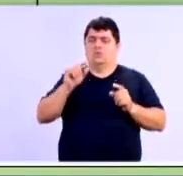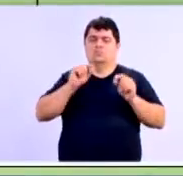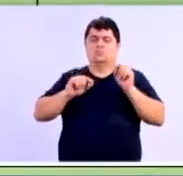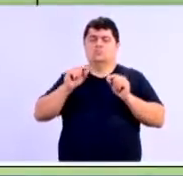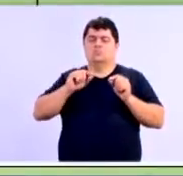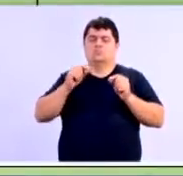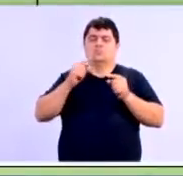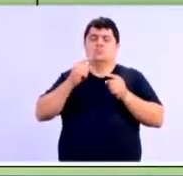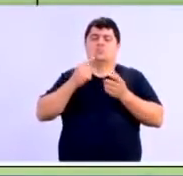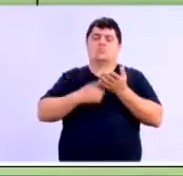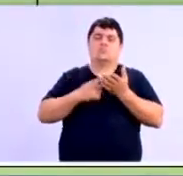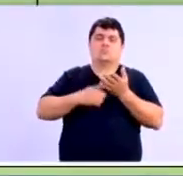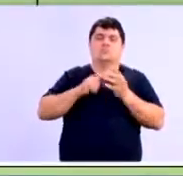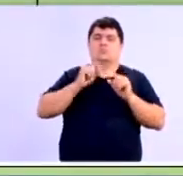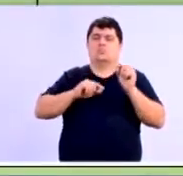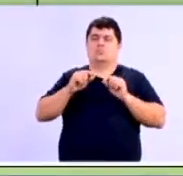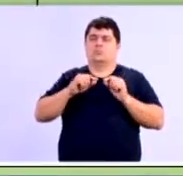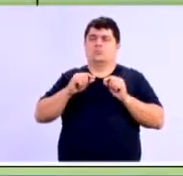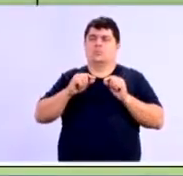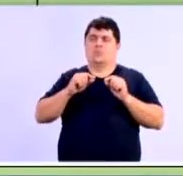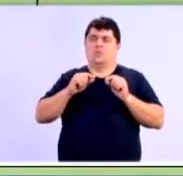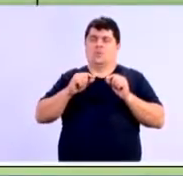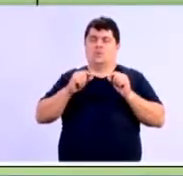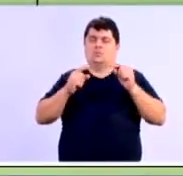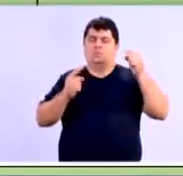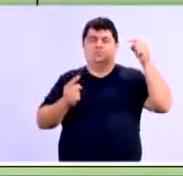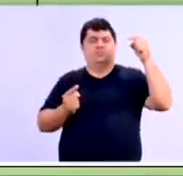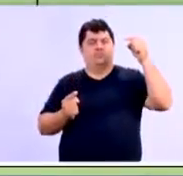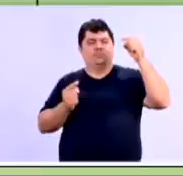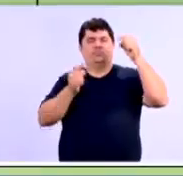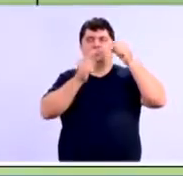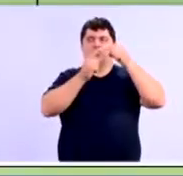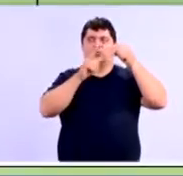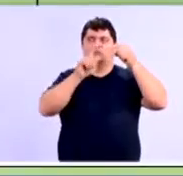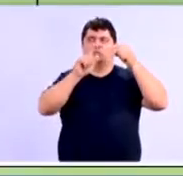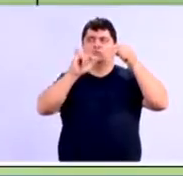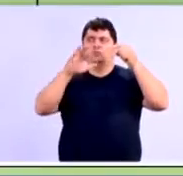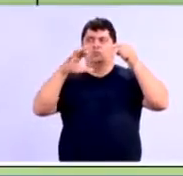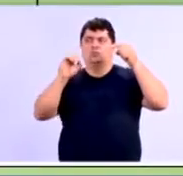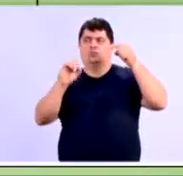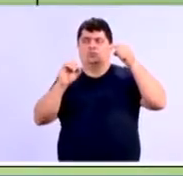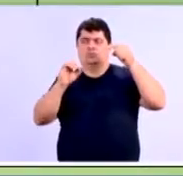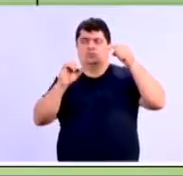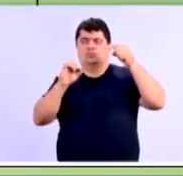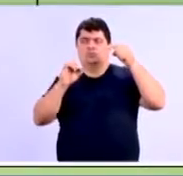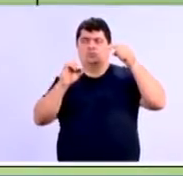aqui uma ligação? É a ligação desse giro aqui, com o que eu estou